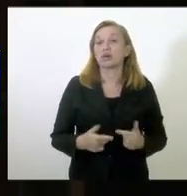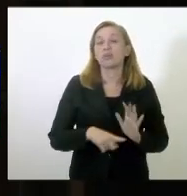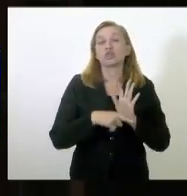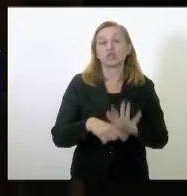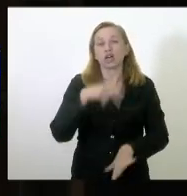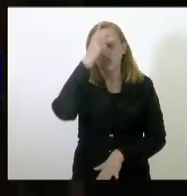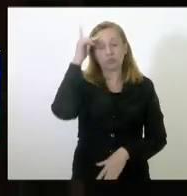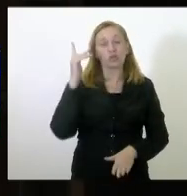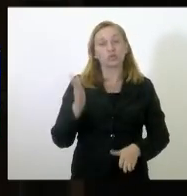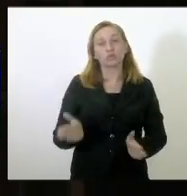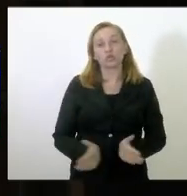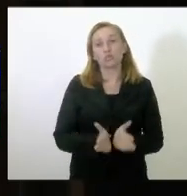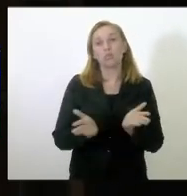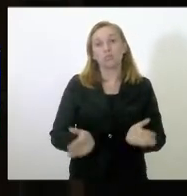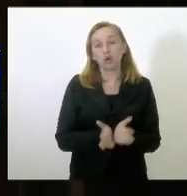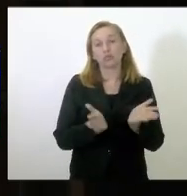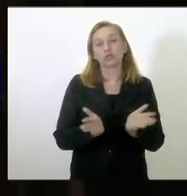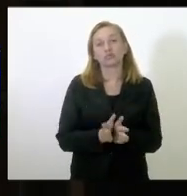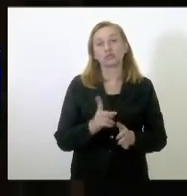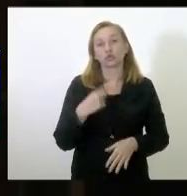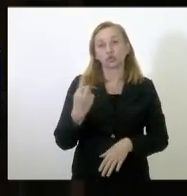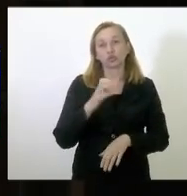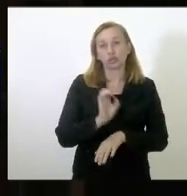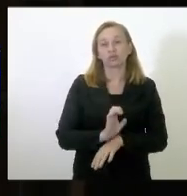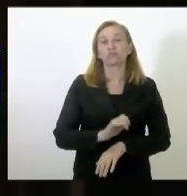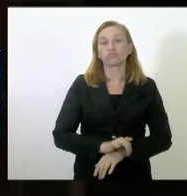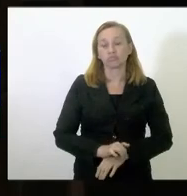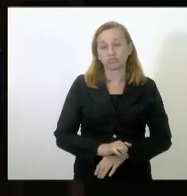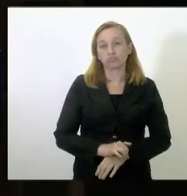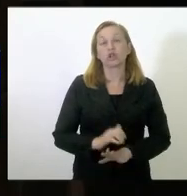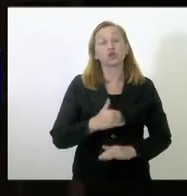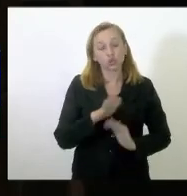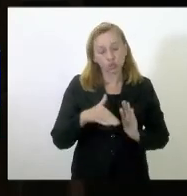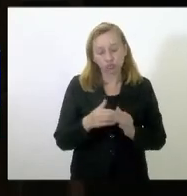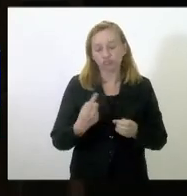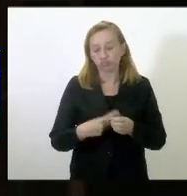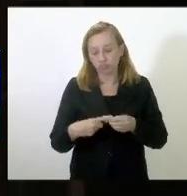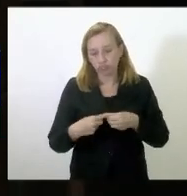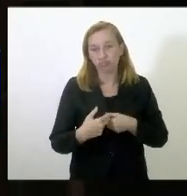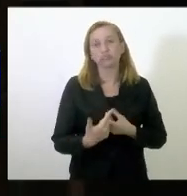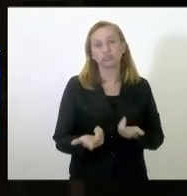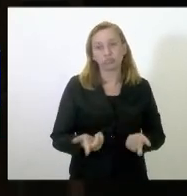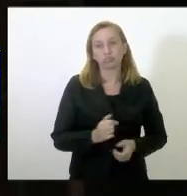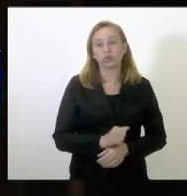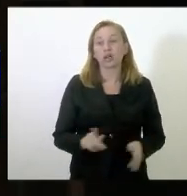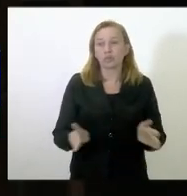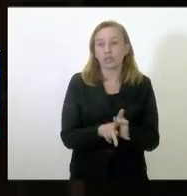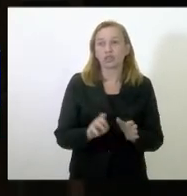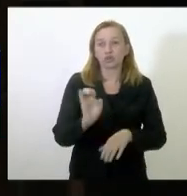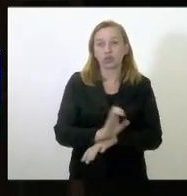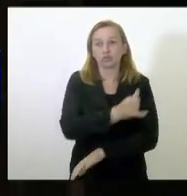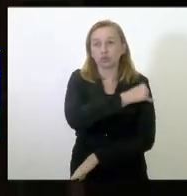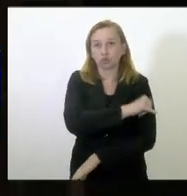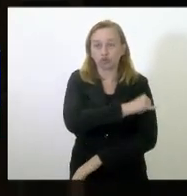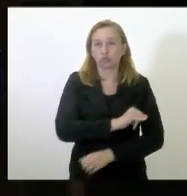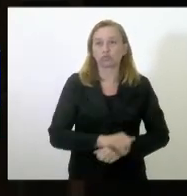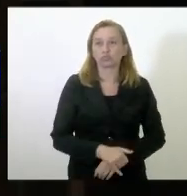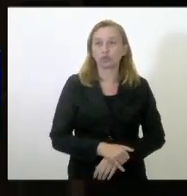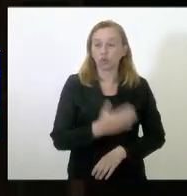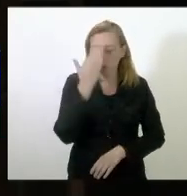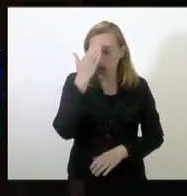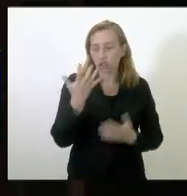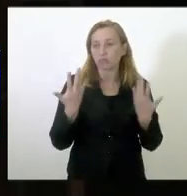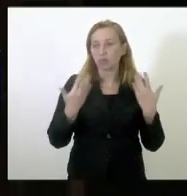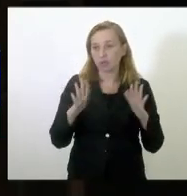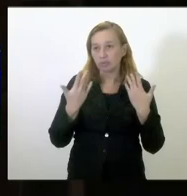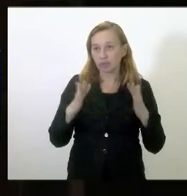mais pobres do nosso Estado, de todos os municípios que compõem o Estado do Rio de Janeiro. Então, eu queria